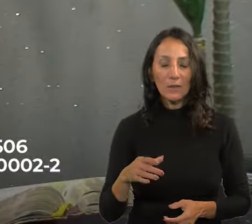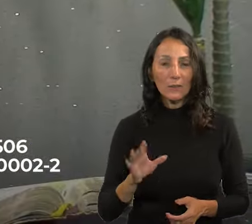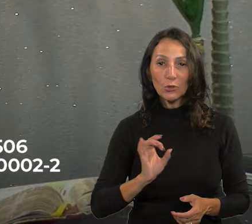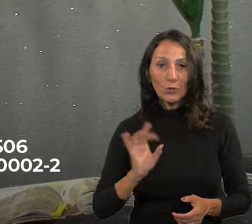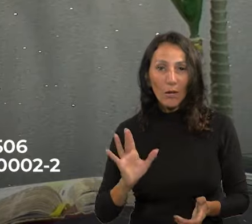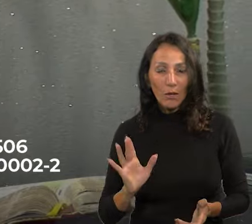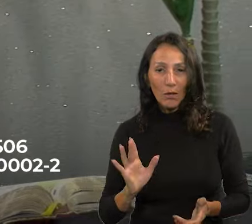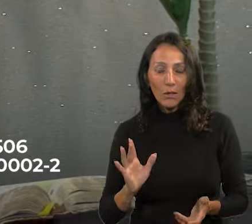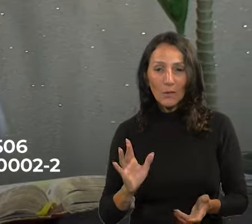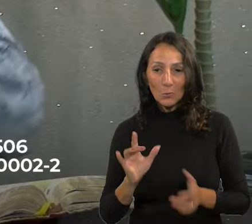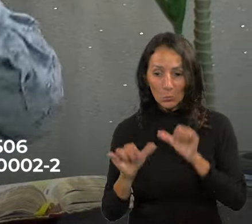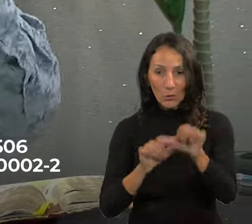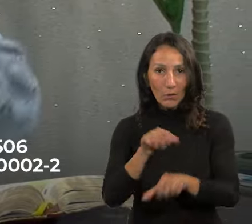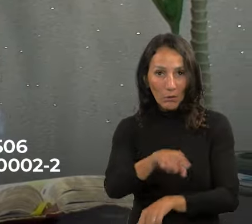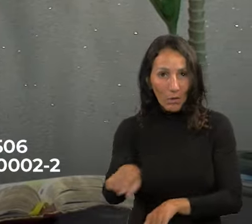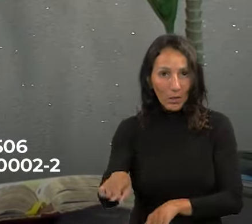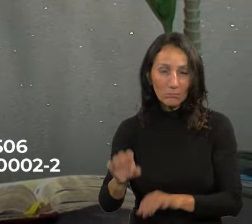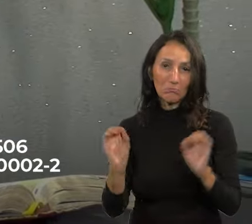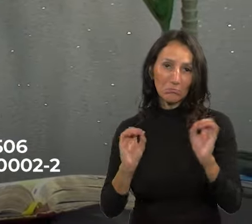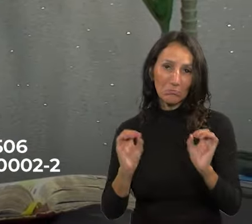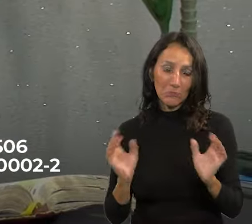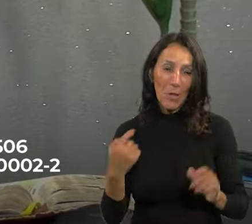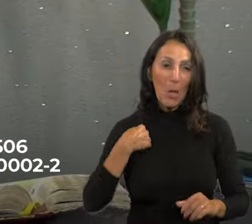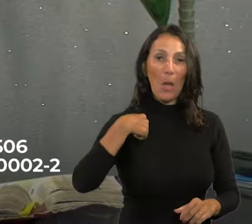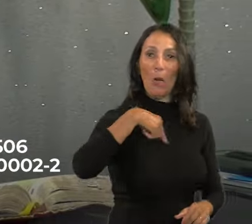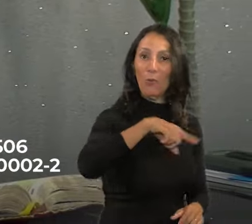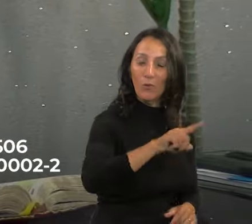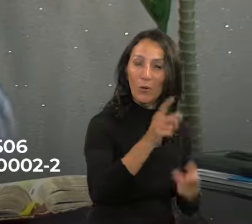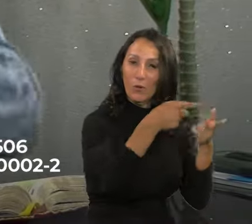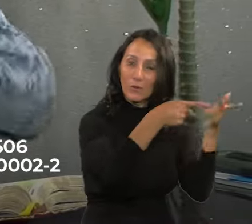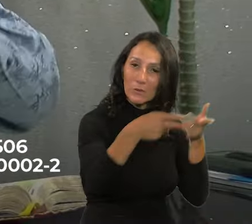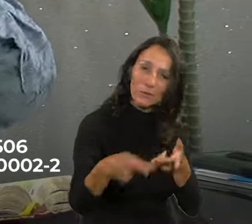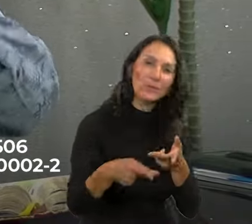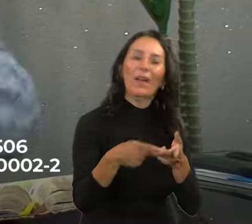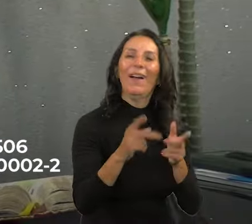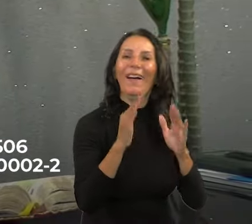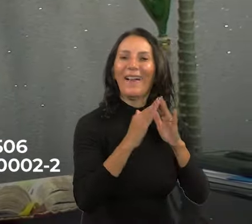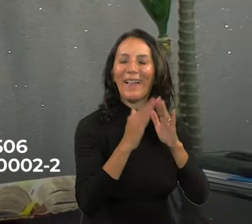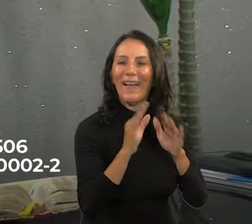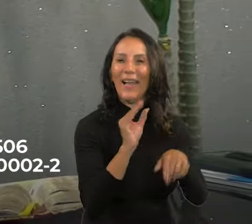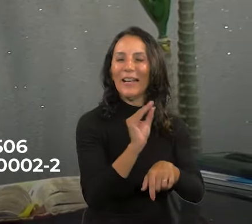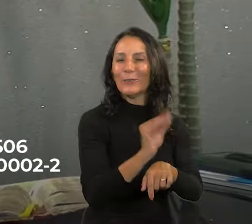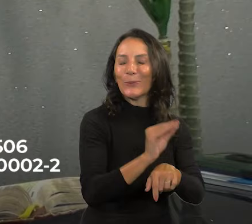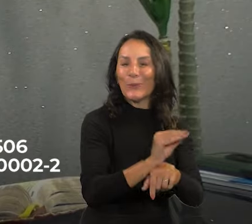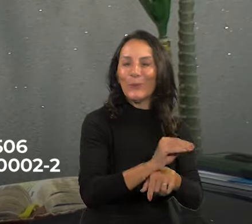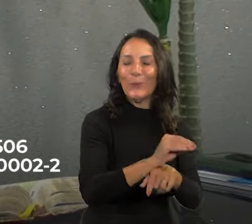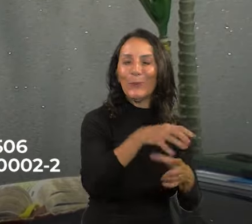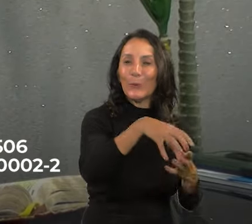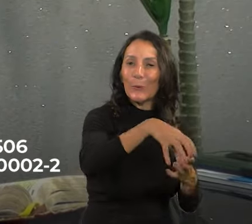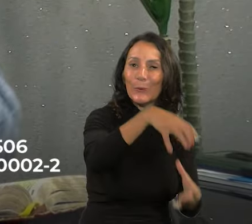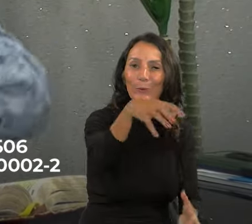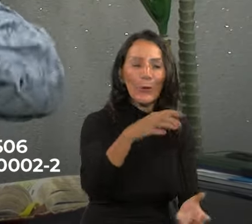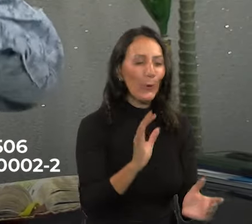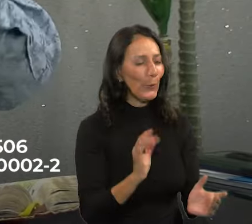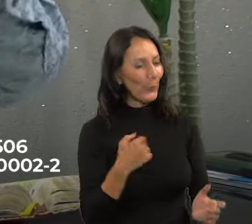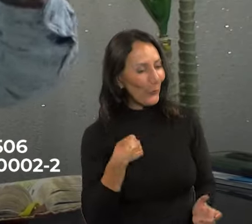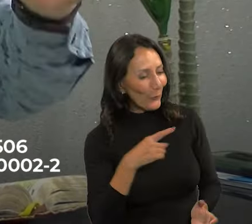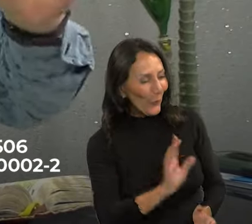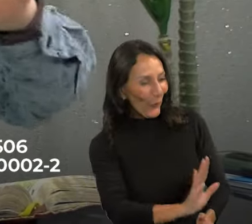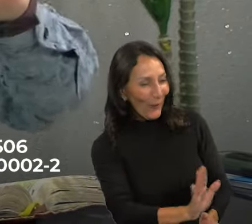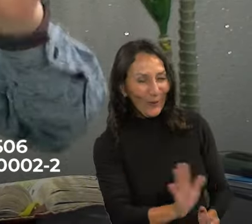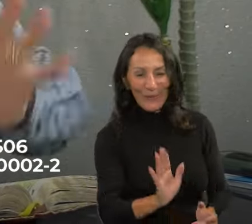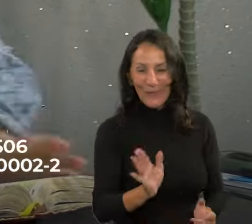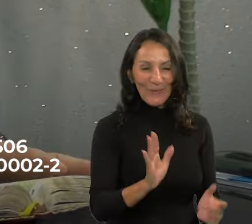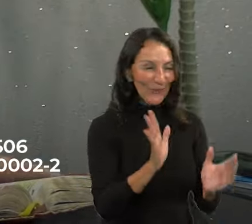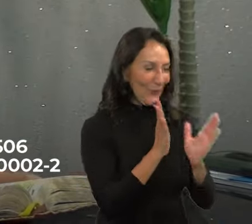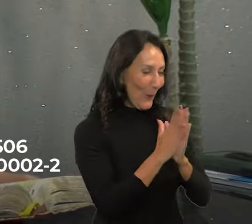fui esta semana, vou lá, vejo as vovós e faço uma oração e saio de lá, e eles estão